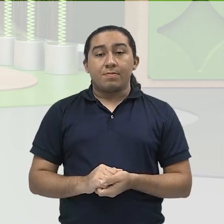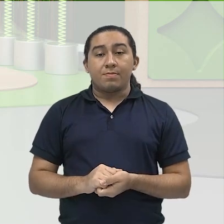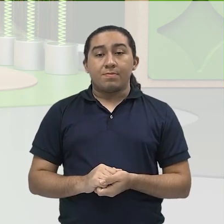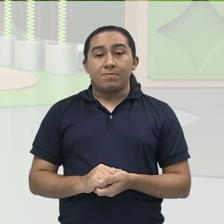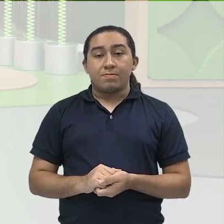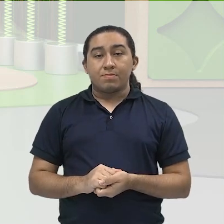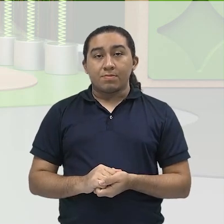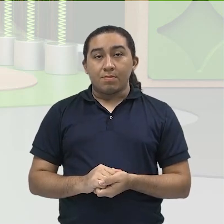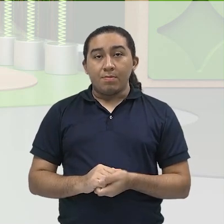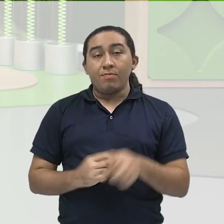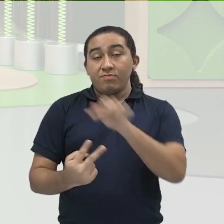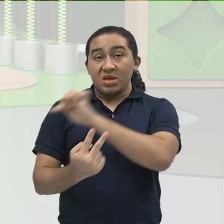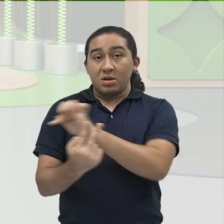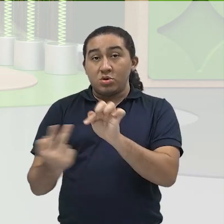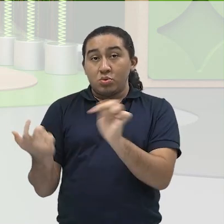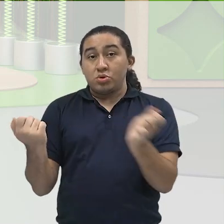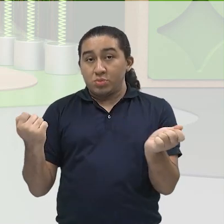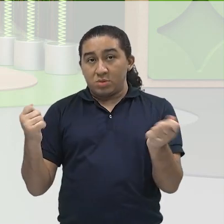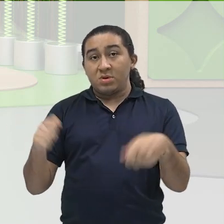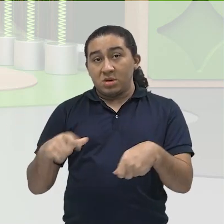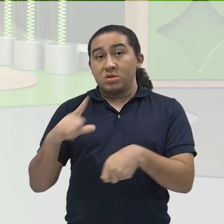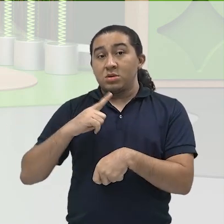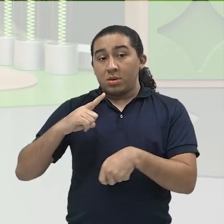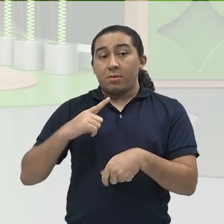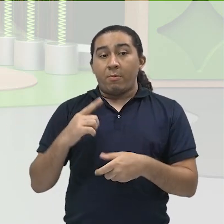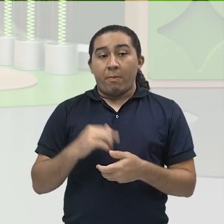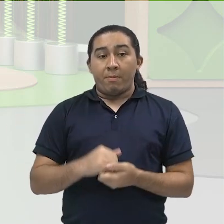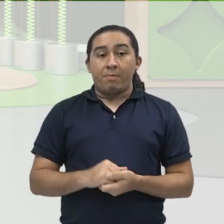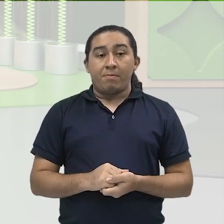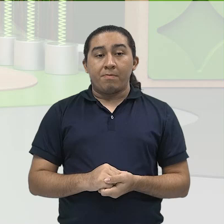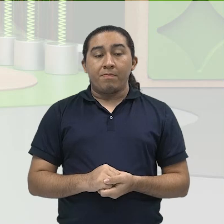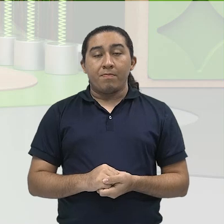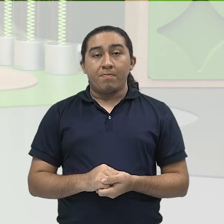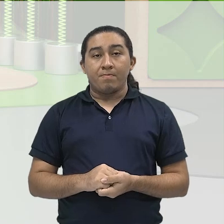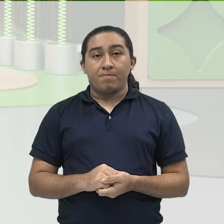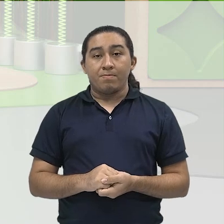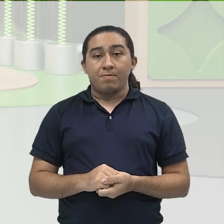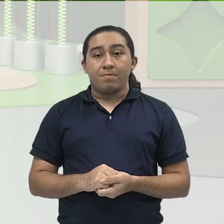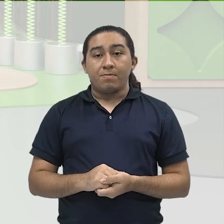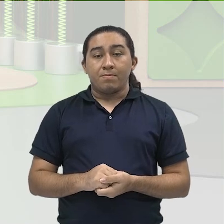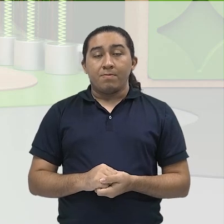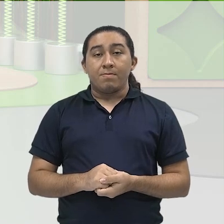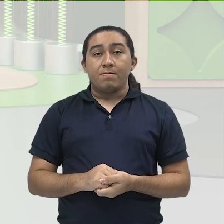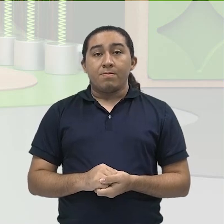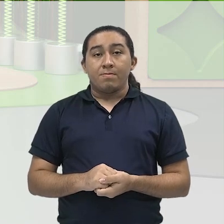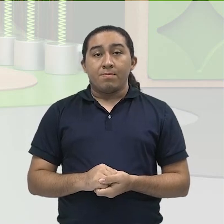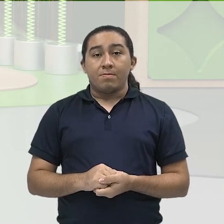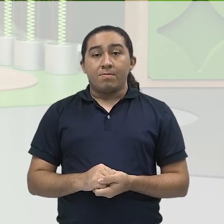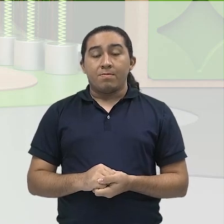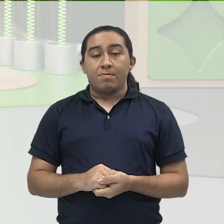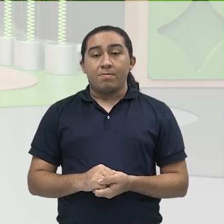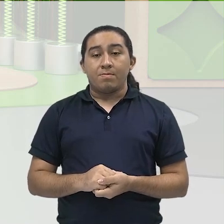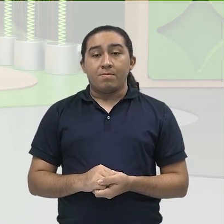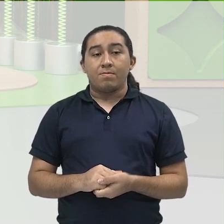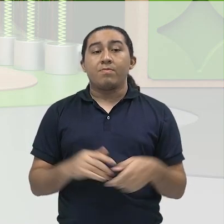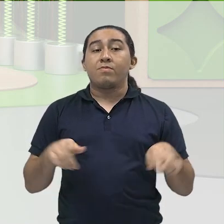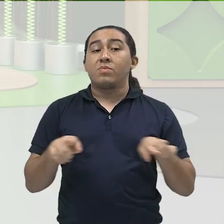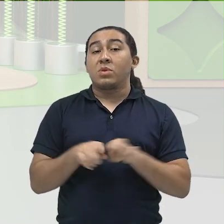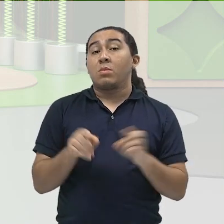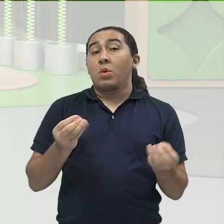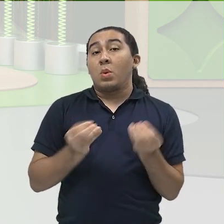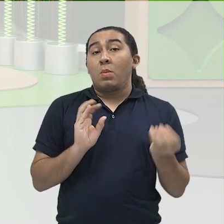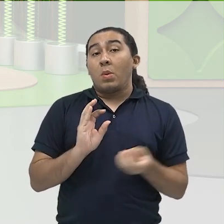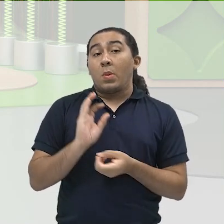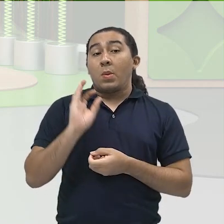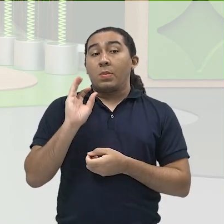Mas existem aquelas pessoas que vão desenvolver ou podem desenvolver as verrugas que nós mencionamos, certo? E aí, como é que vai